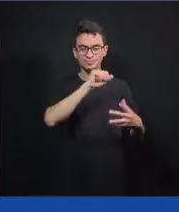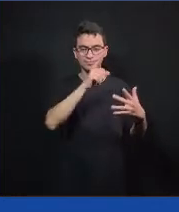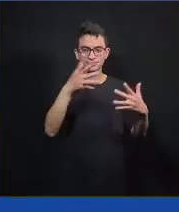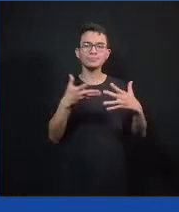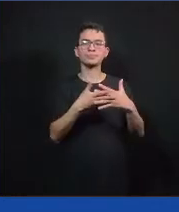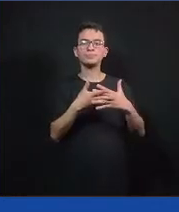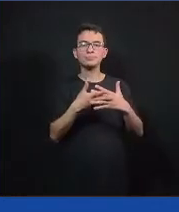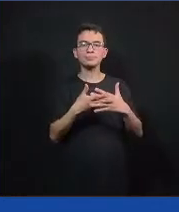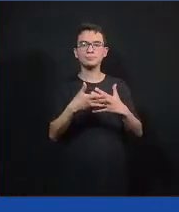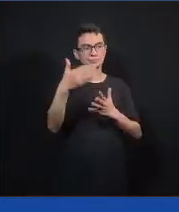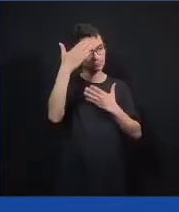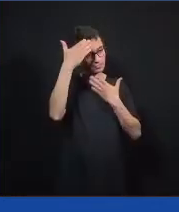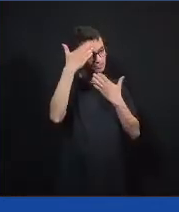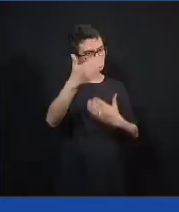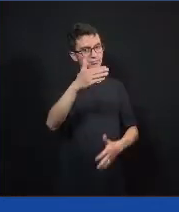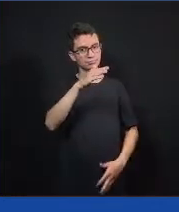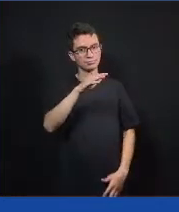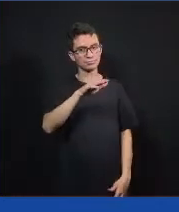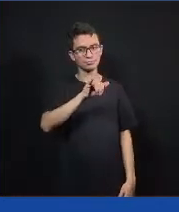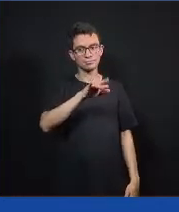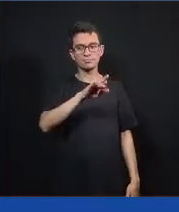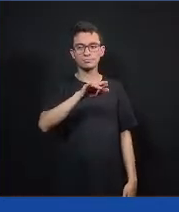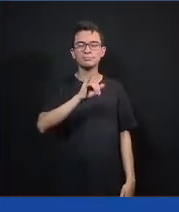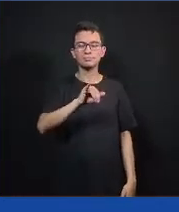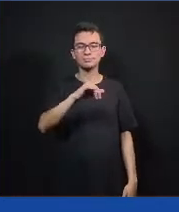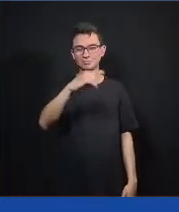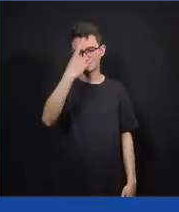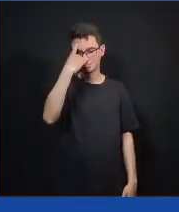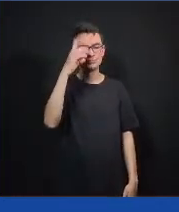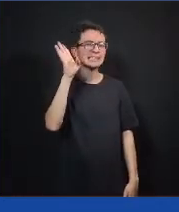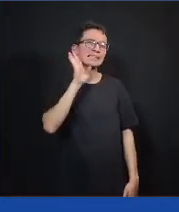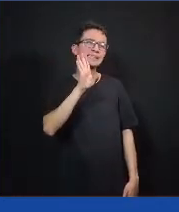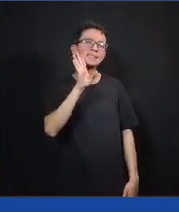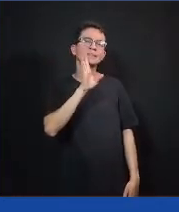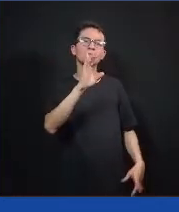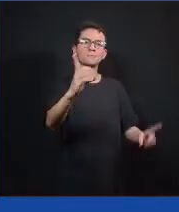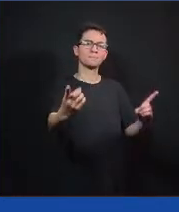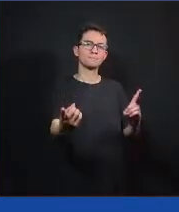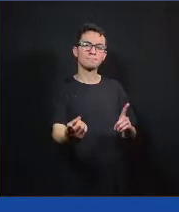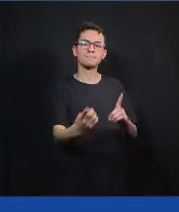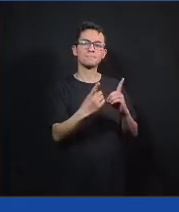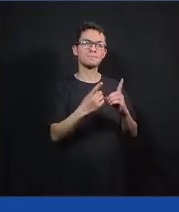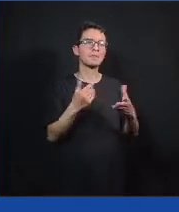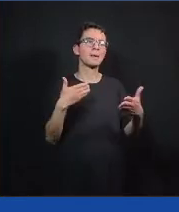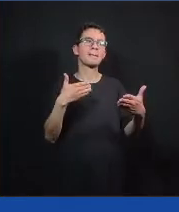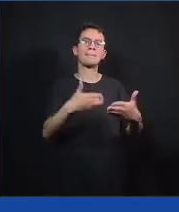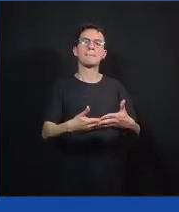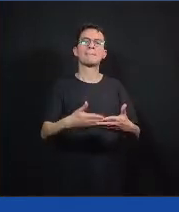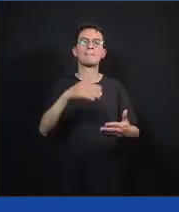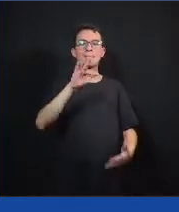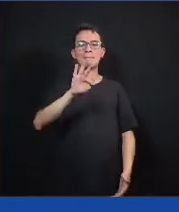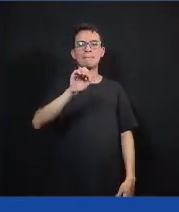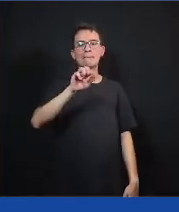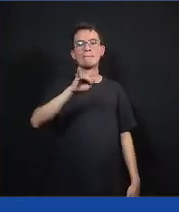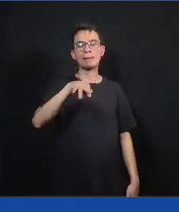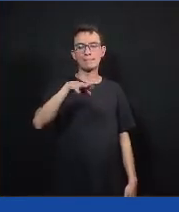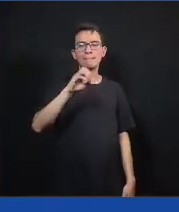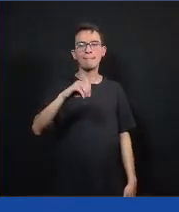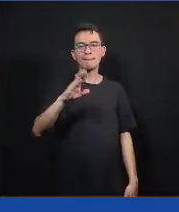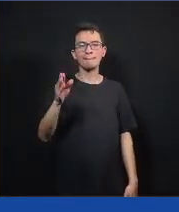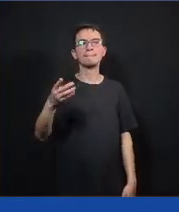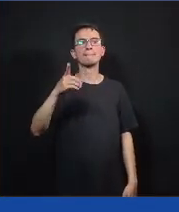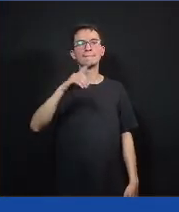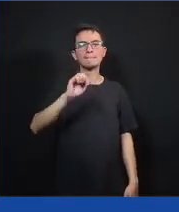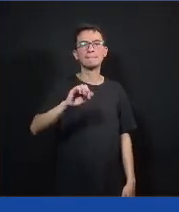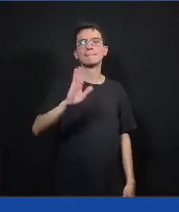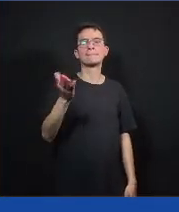Iuri por me lembrar desse momento sui generis em que o DF se aproxima do Fernando de Noronha. A única coisa que nós temos em comum com o Fernando de Noronha